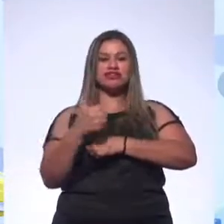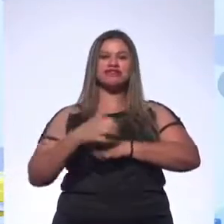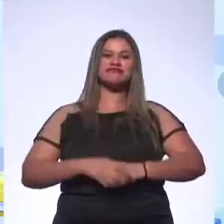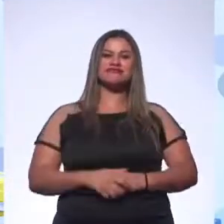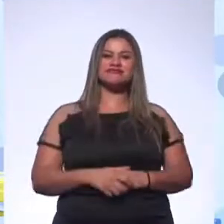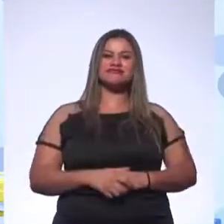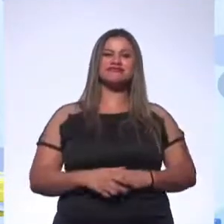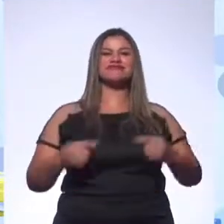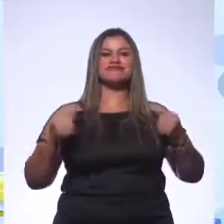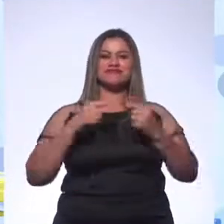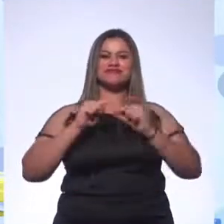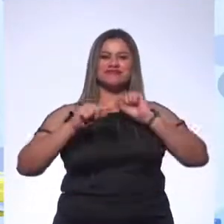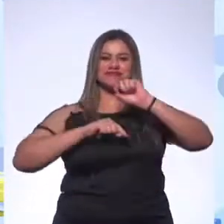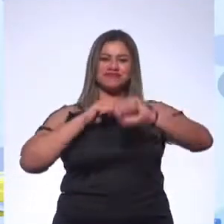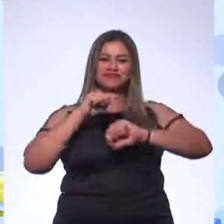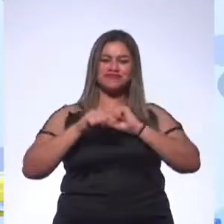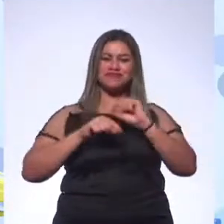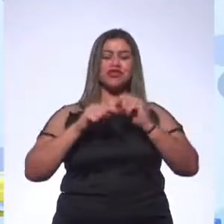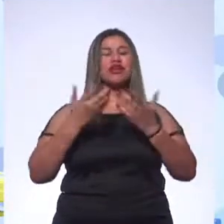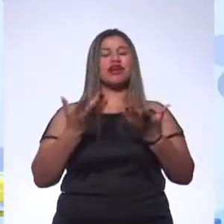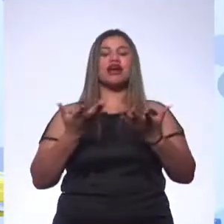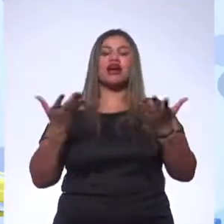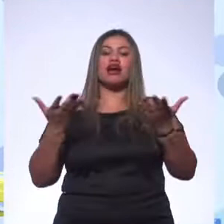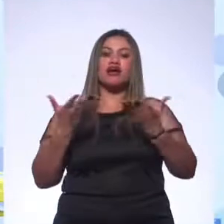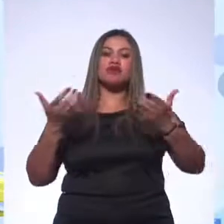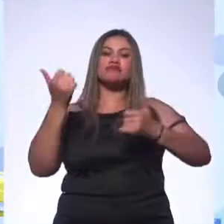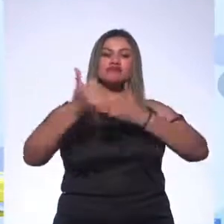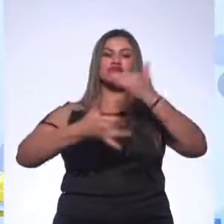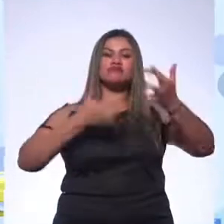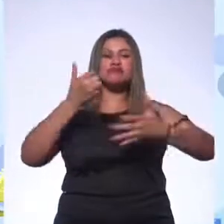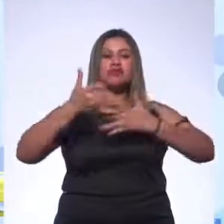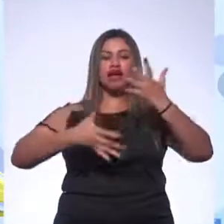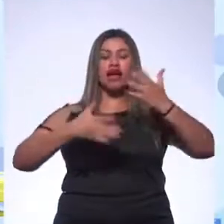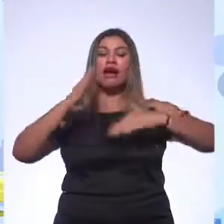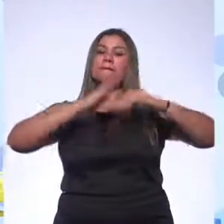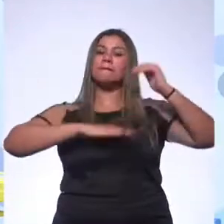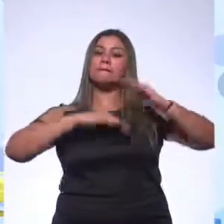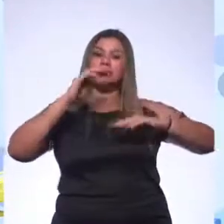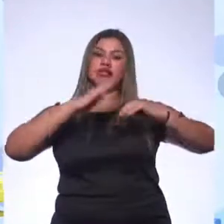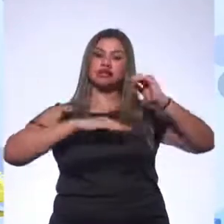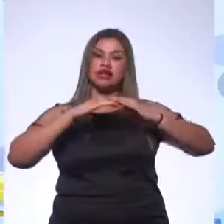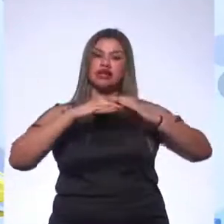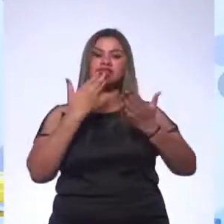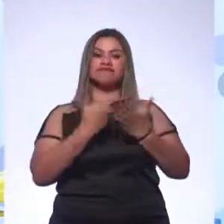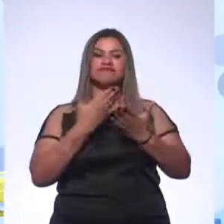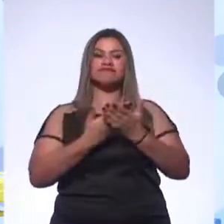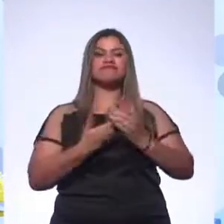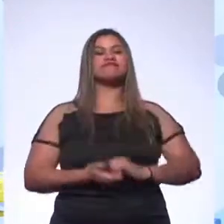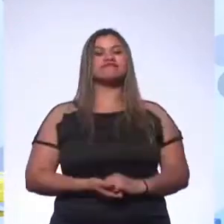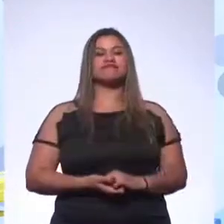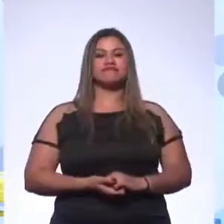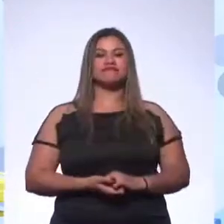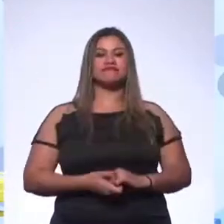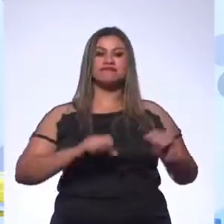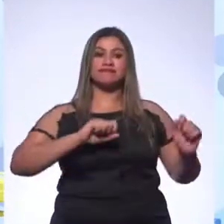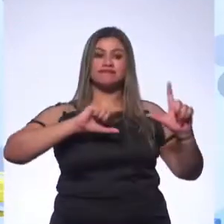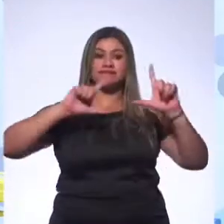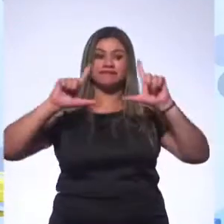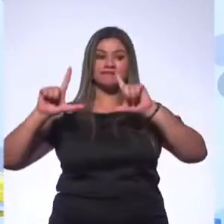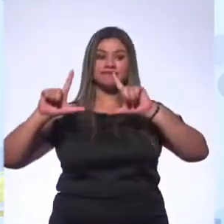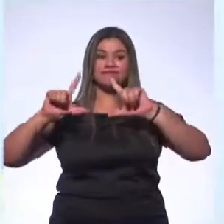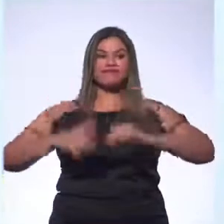começar a situar vocês com a habilidade da aula na tela.